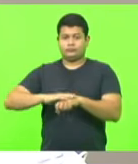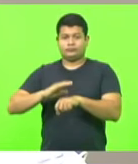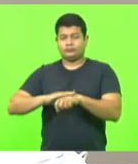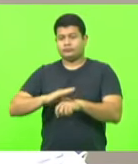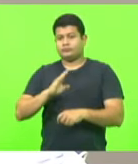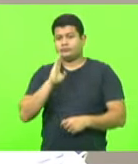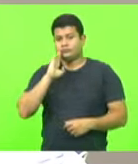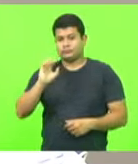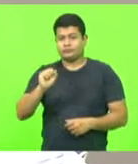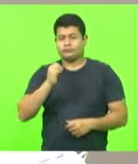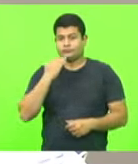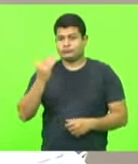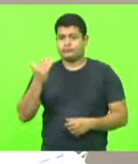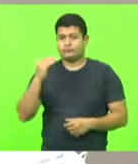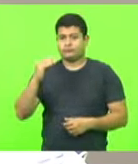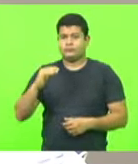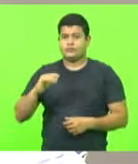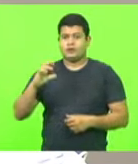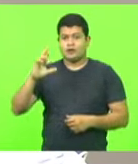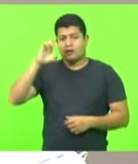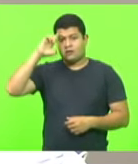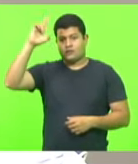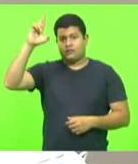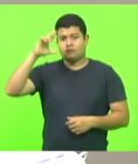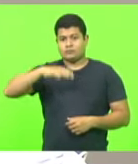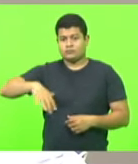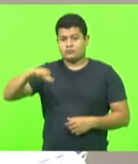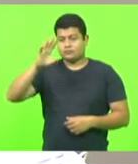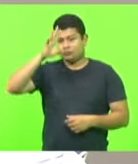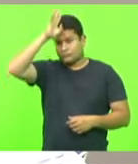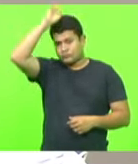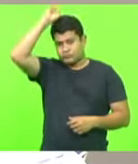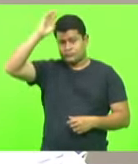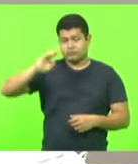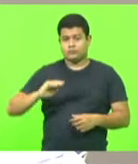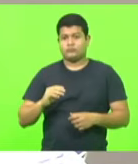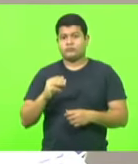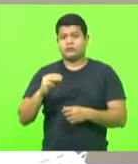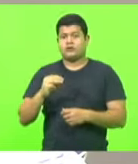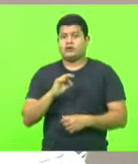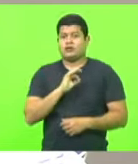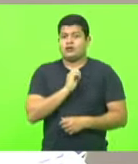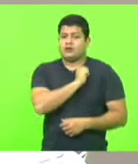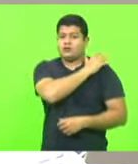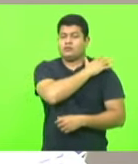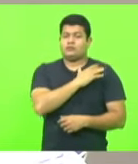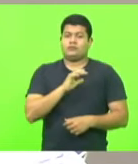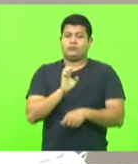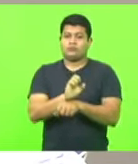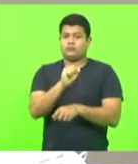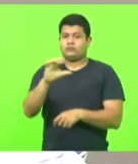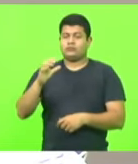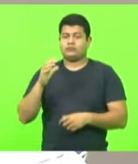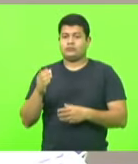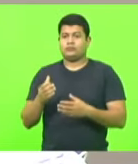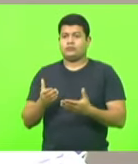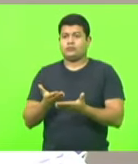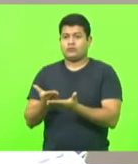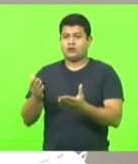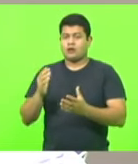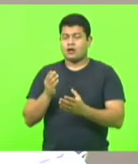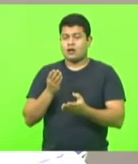solicitando ao comandante-geral do Corpo de Bombeiro Militar de Santa Catarina informações acerca do atendimento pelas unidades de atendimento de